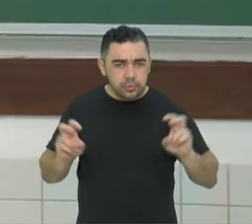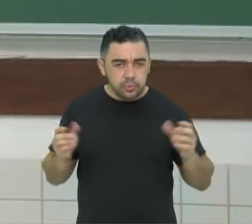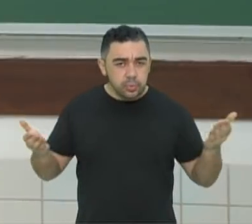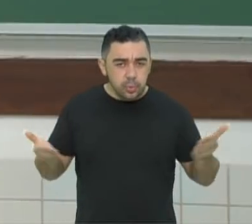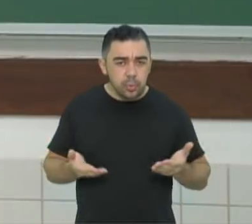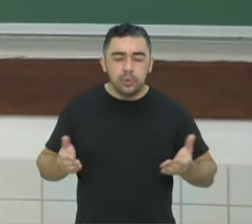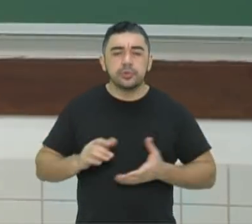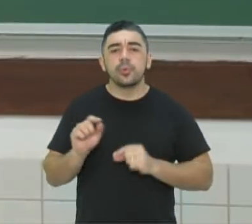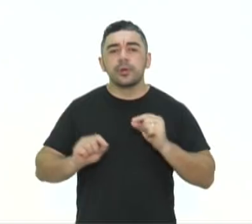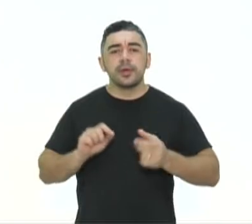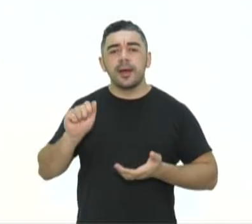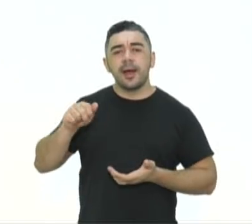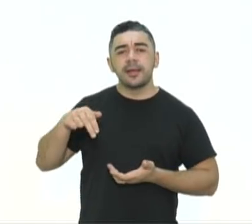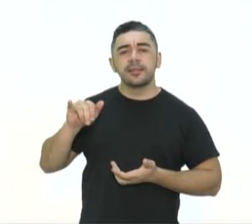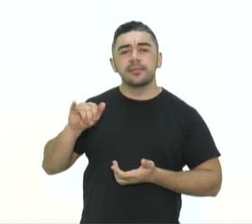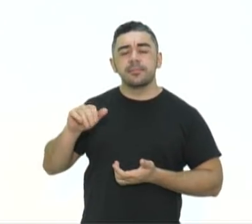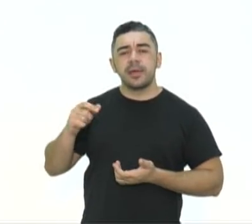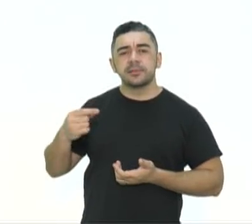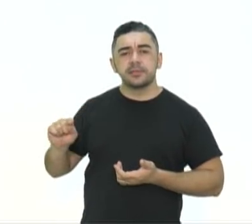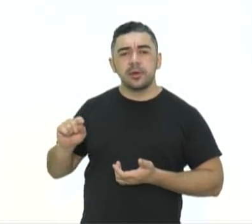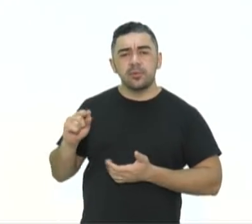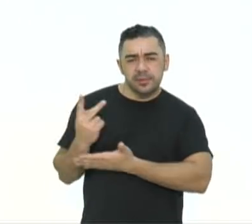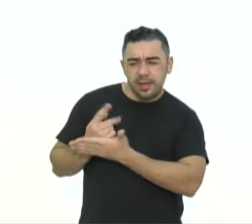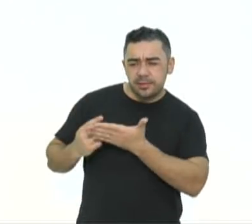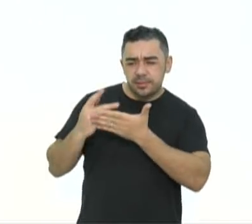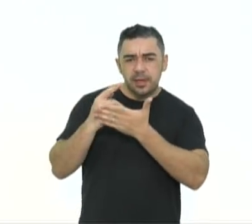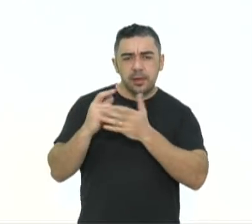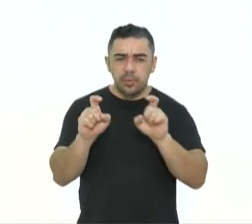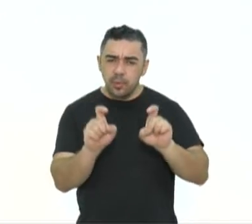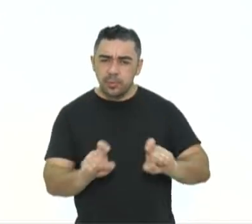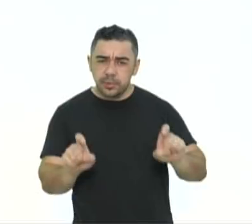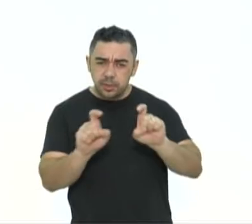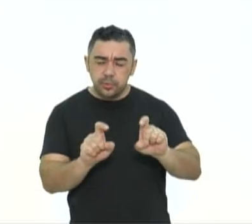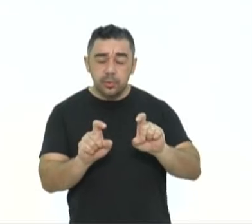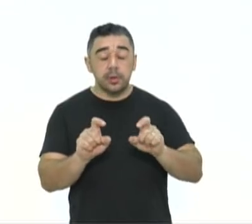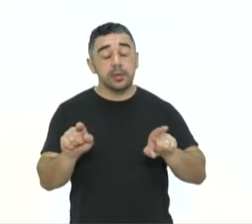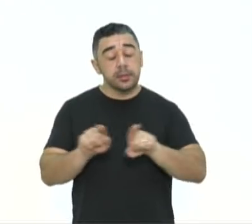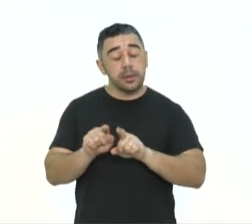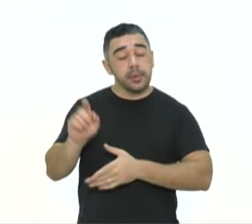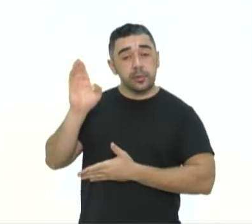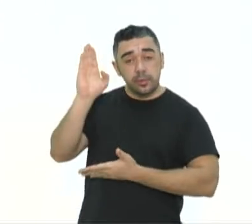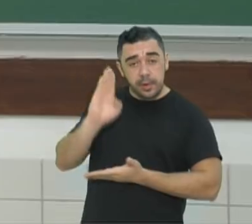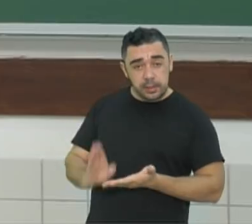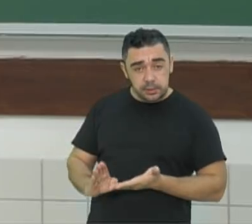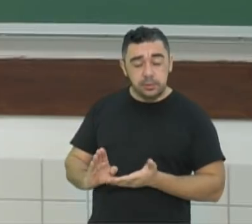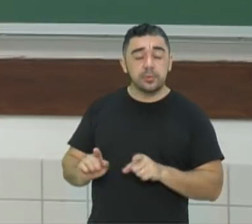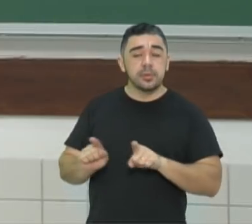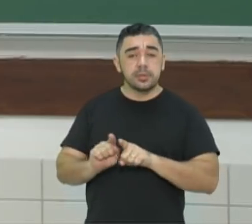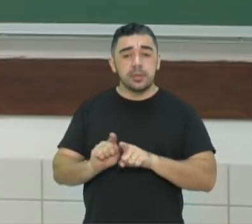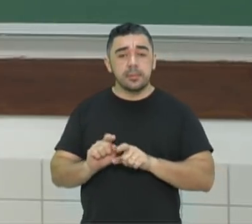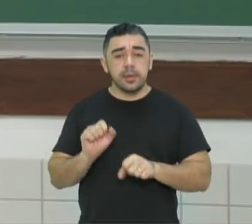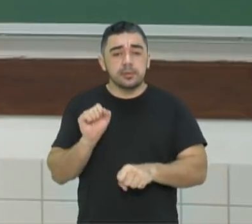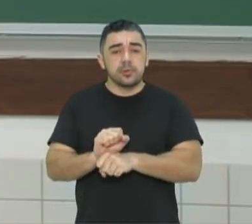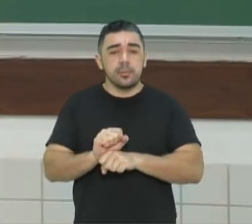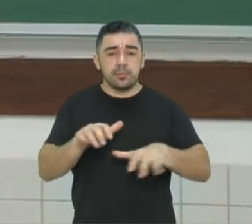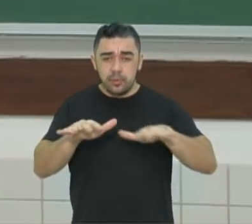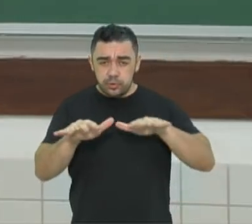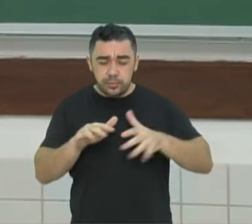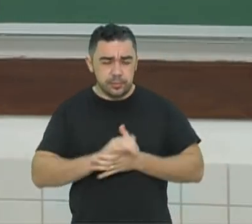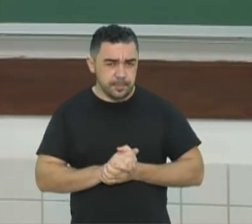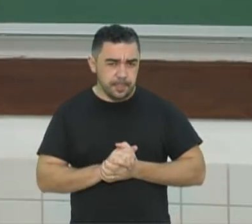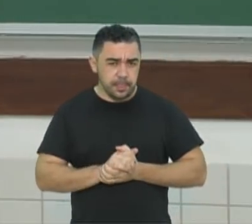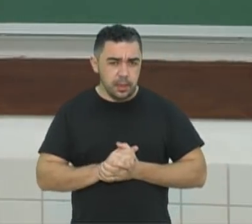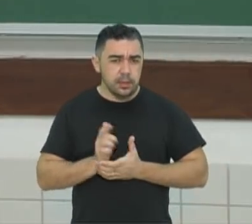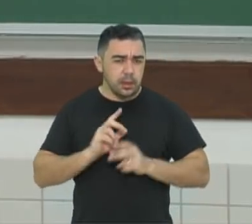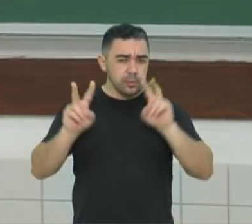hoje, que é animações computadorizadas, animações brasileiras e stop motion, tá? E eu dividi em alguns tópicos aqui